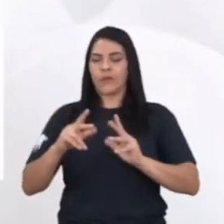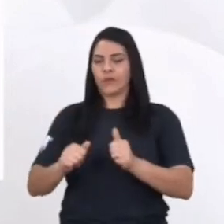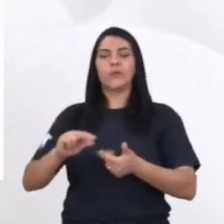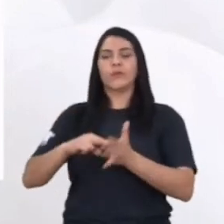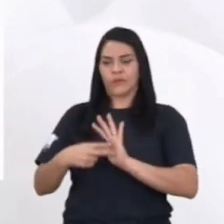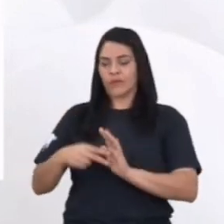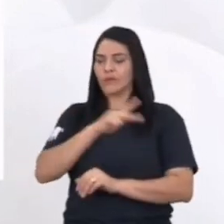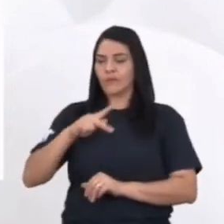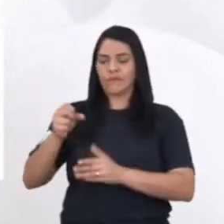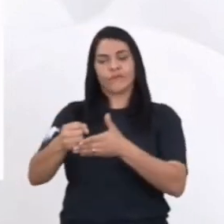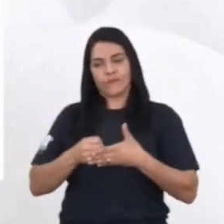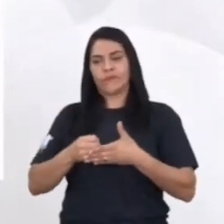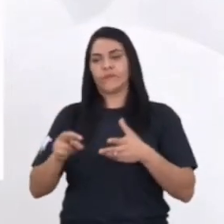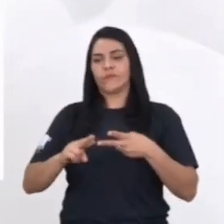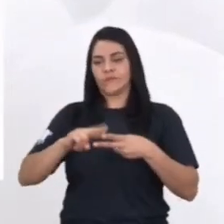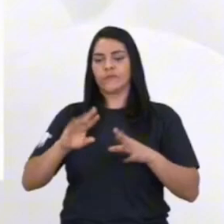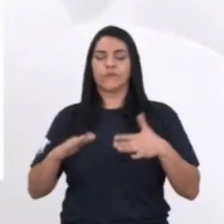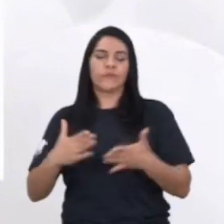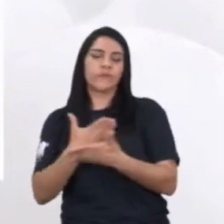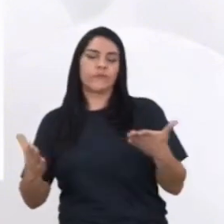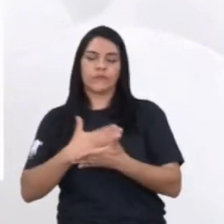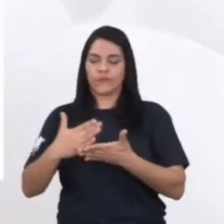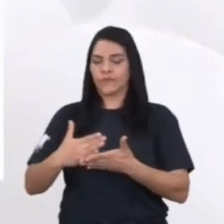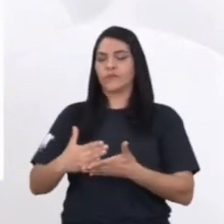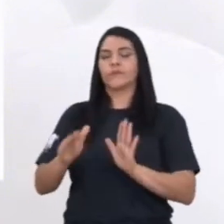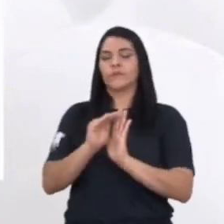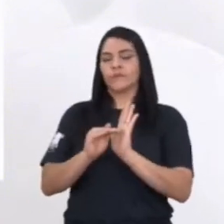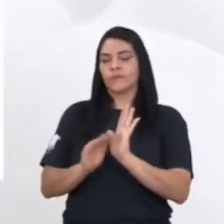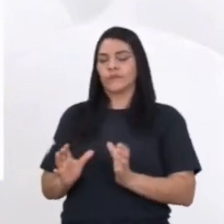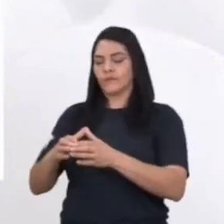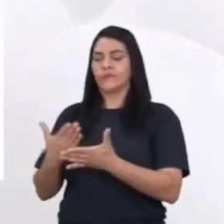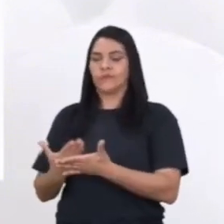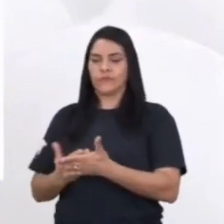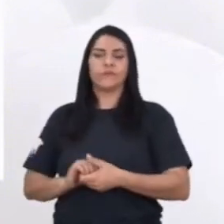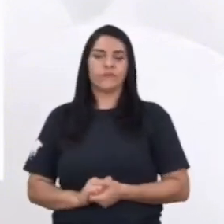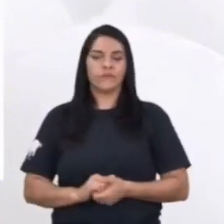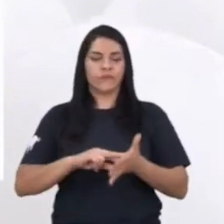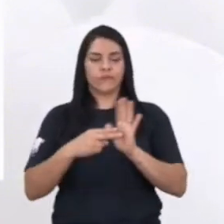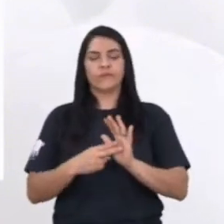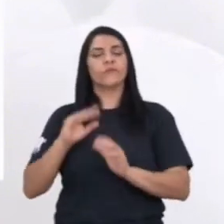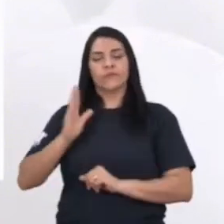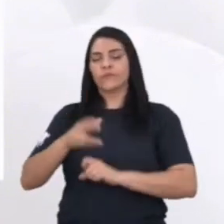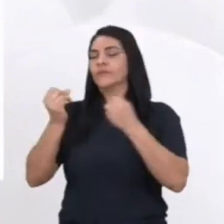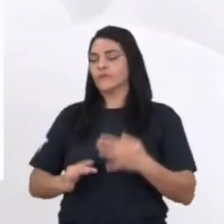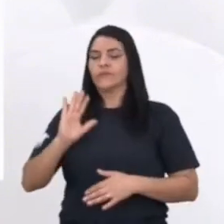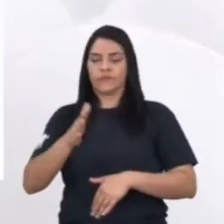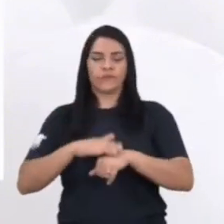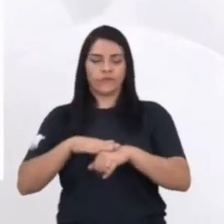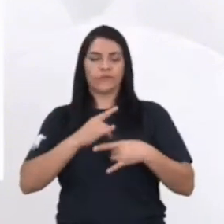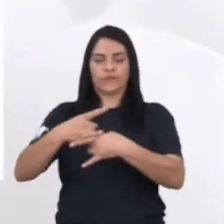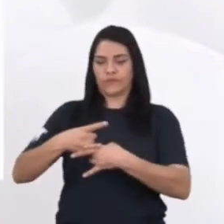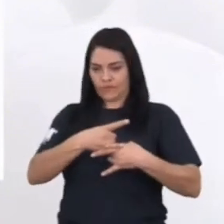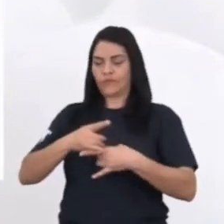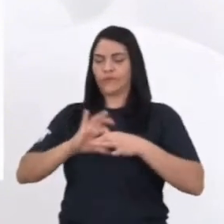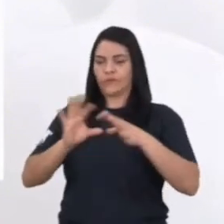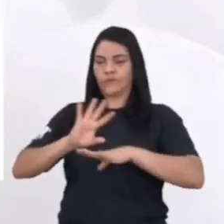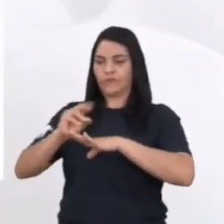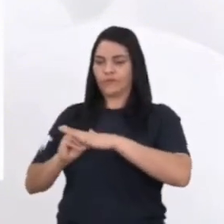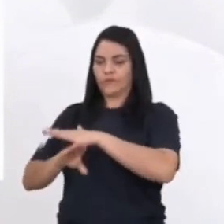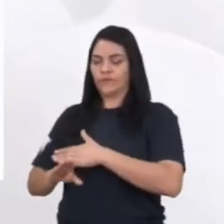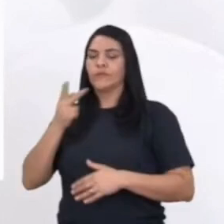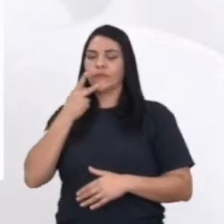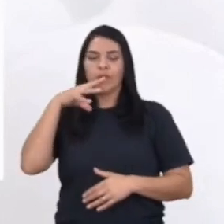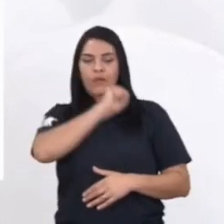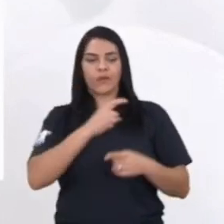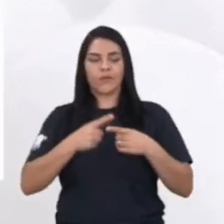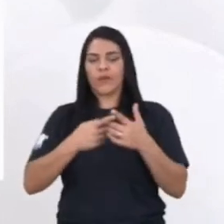professor traz para aquele recurso. Então a gente vai começar aqui pela tarefa por grupo de aulas, que é o que eu comentei que a gente já fez a live, que está disponível lá no repositório. Vou falar bem rapidinho